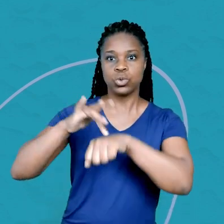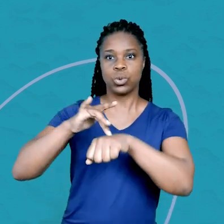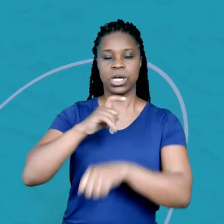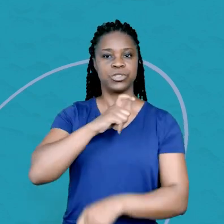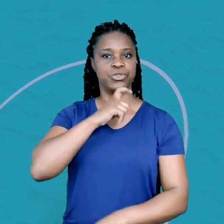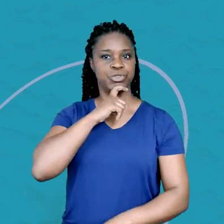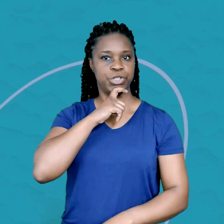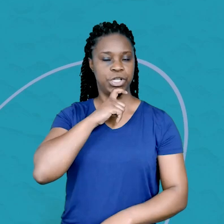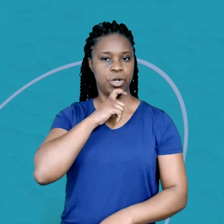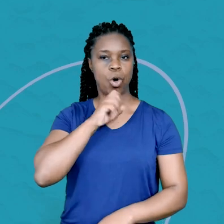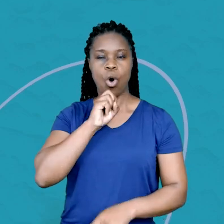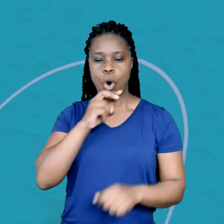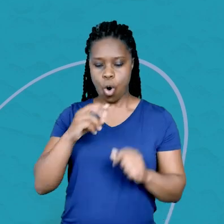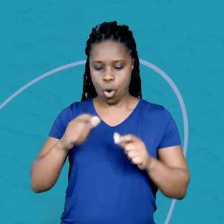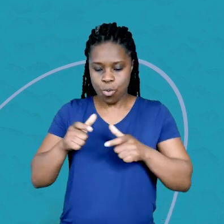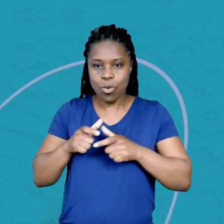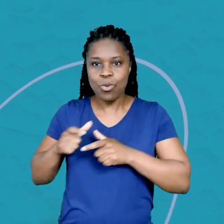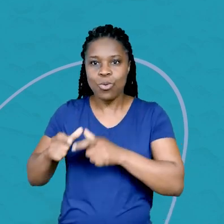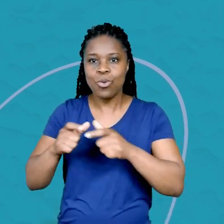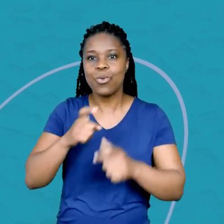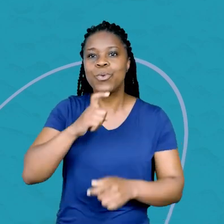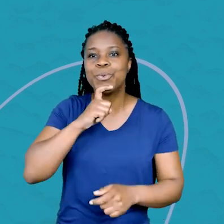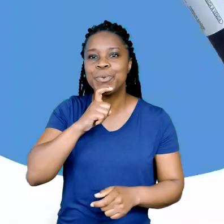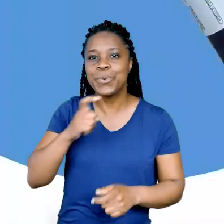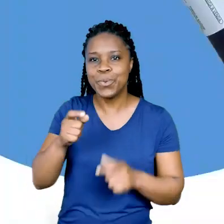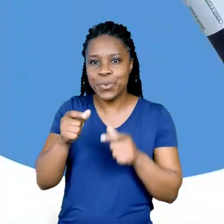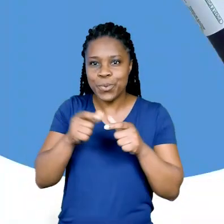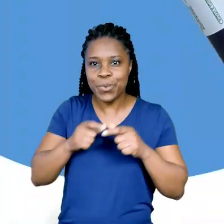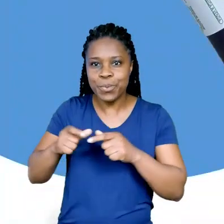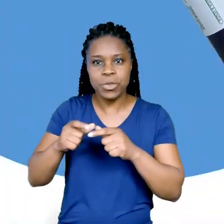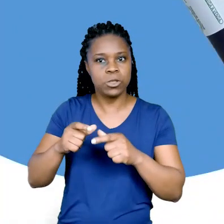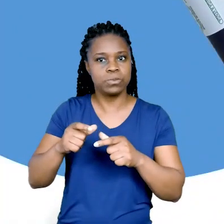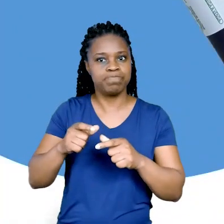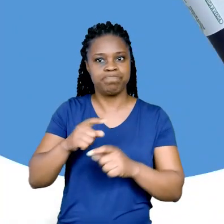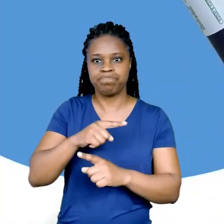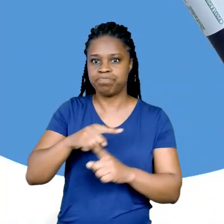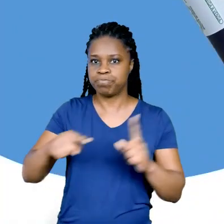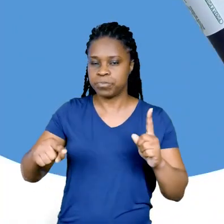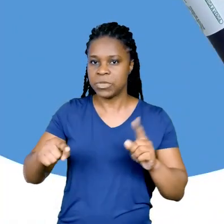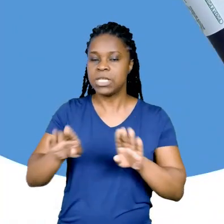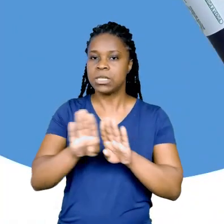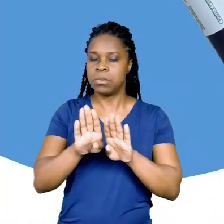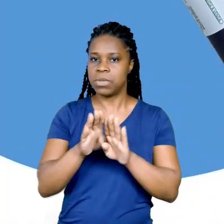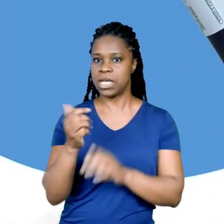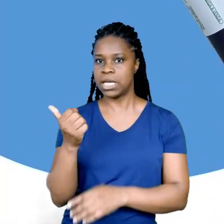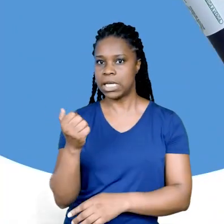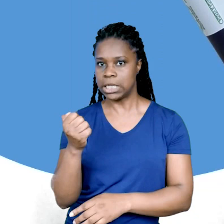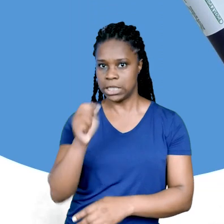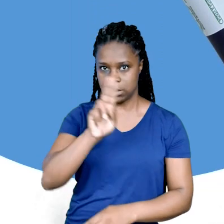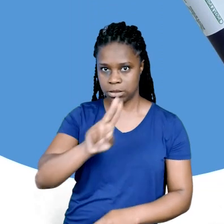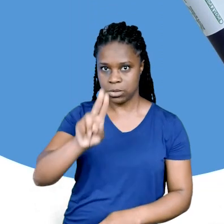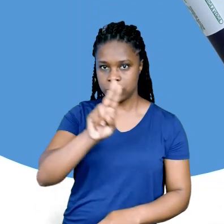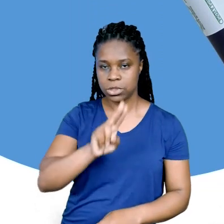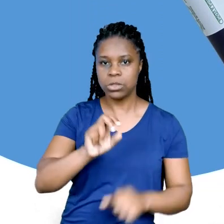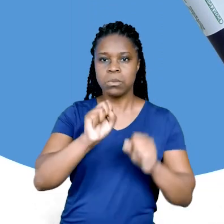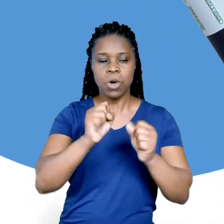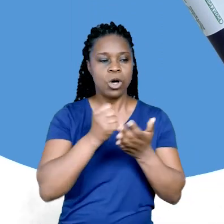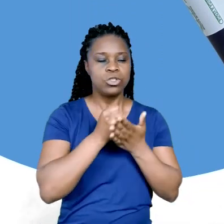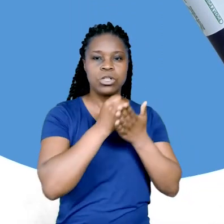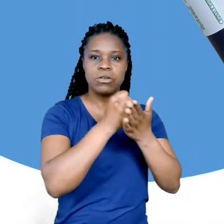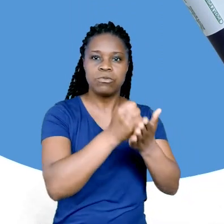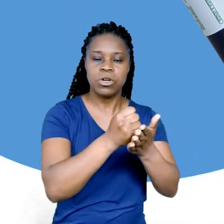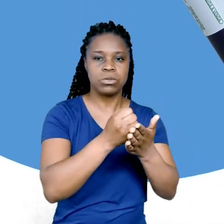com gelo, bobinas de gelo ou compressas. As canetas em uso podem ser transportadas em